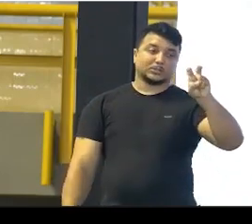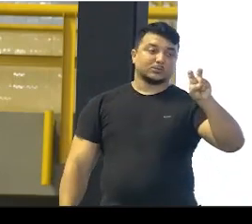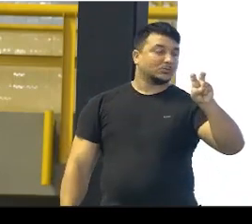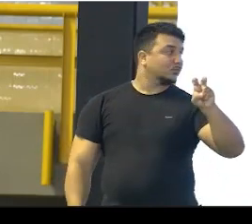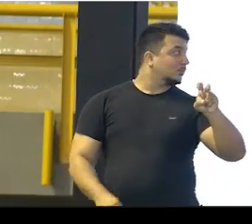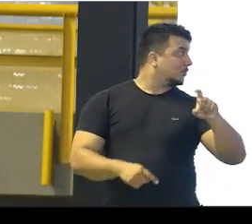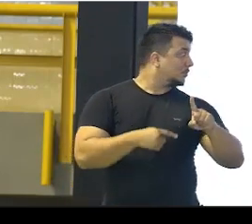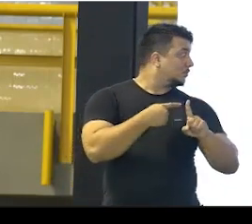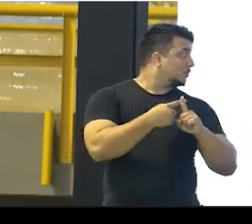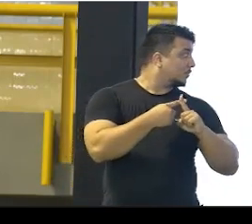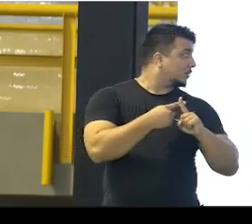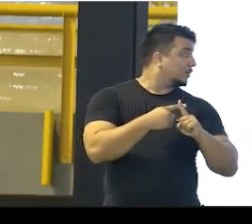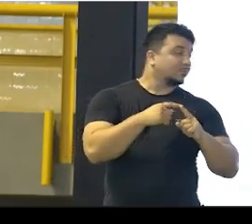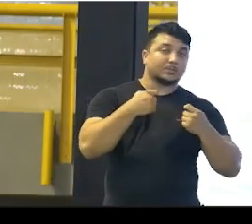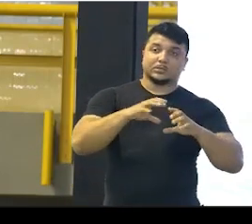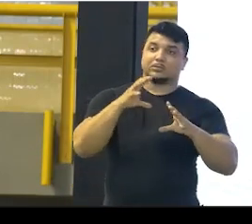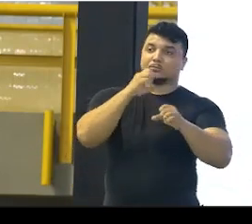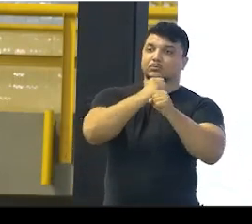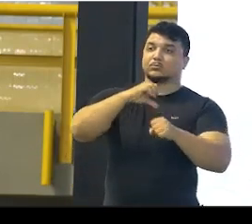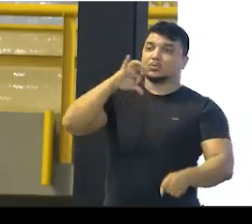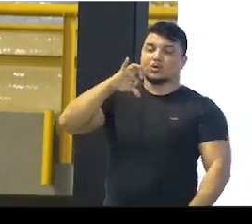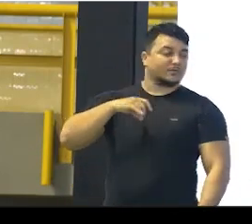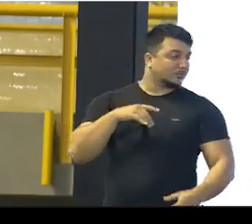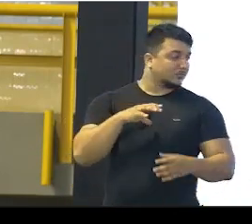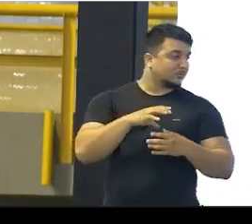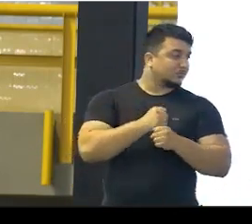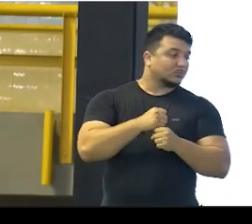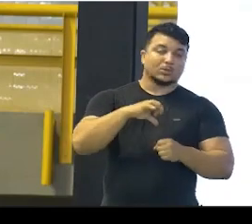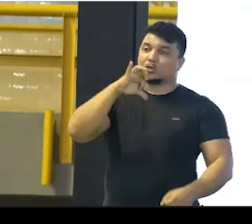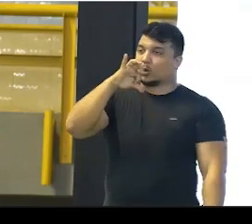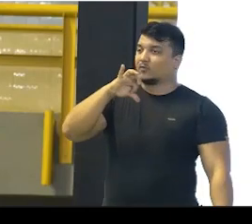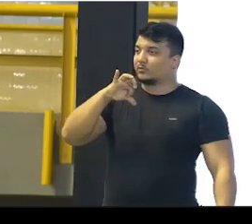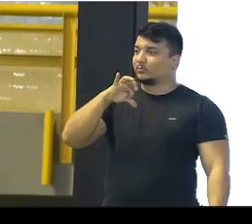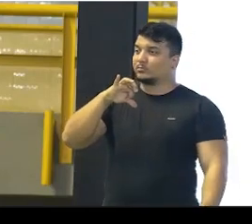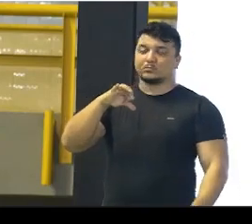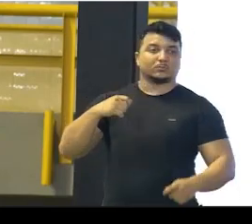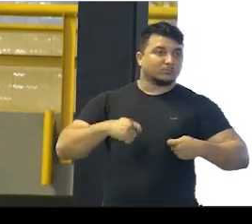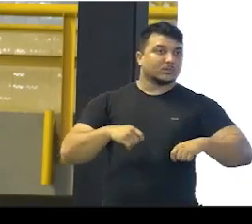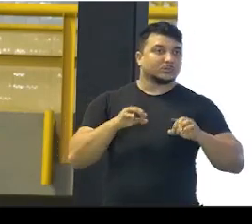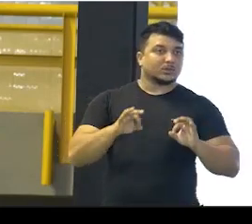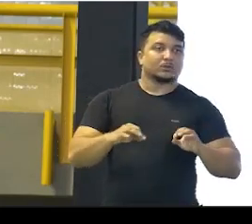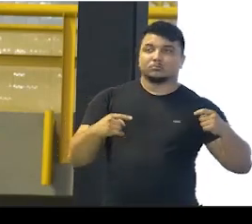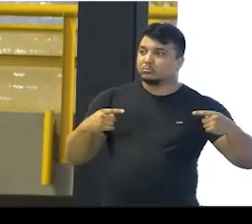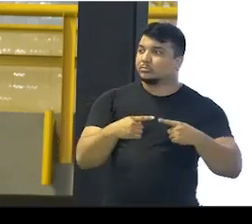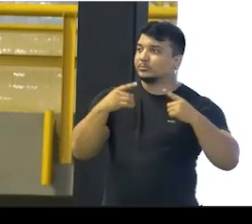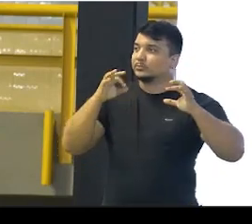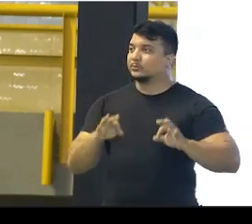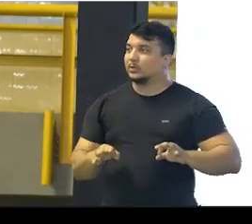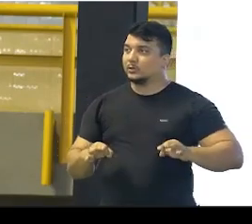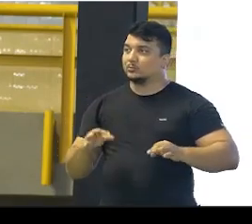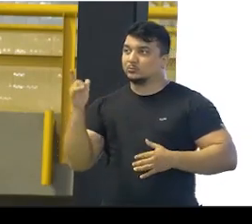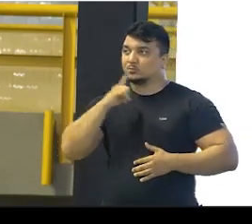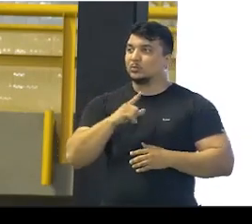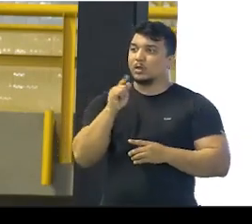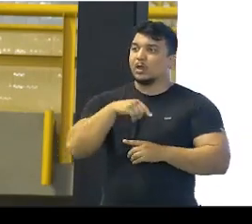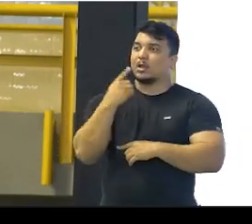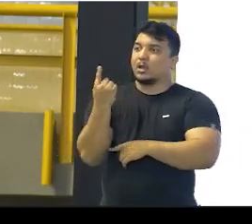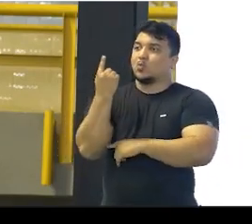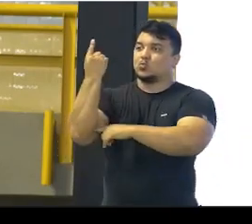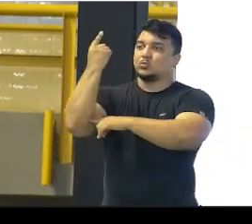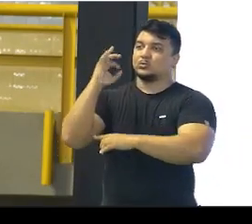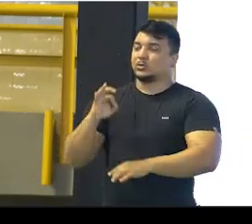fazer? Você vai suspeitar que ele é o 345. Você não